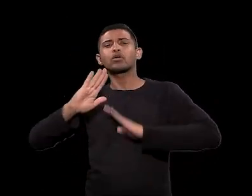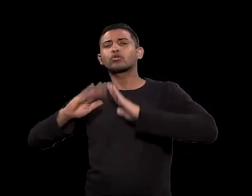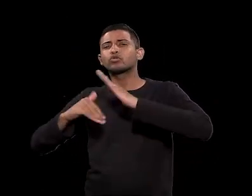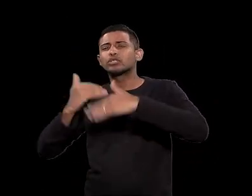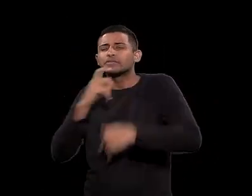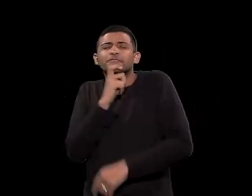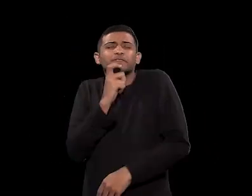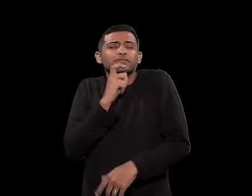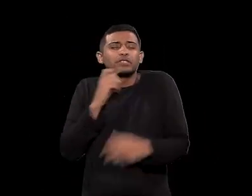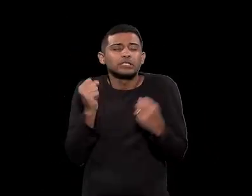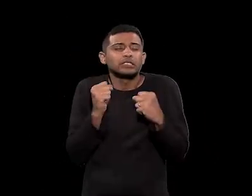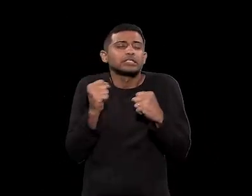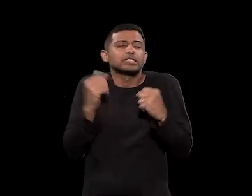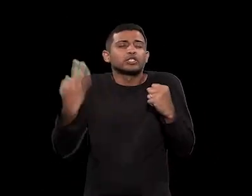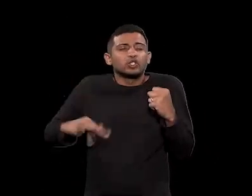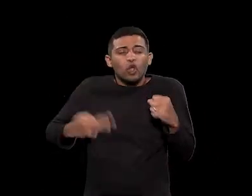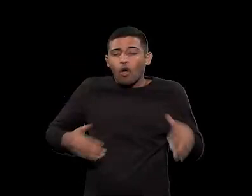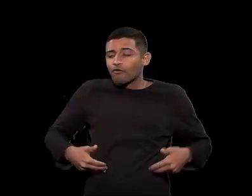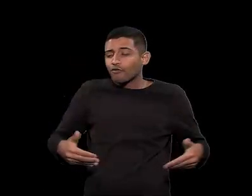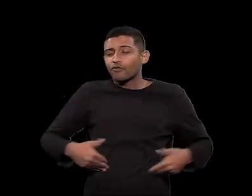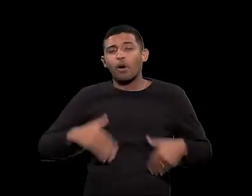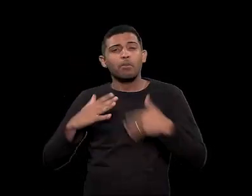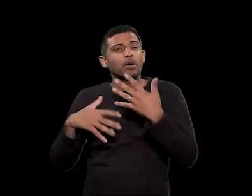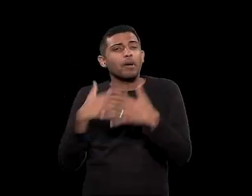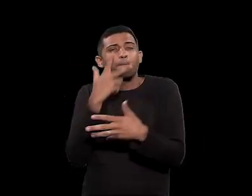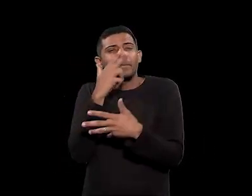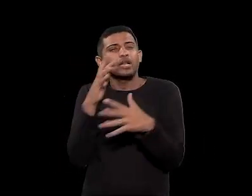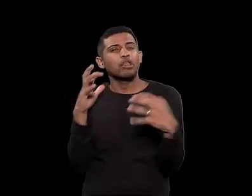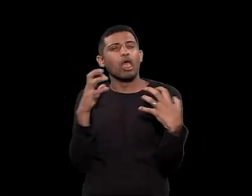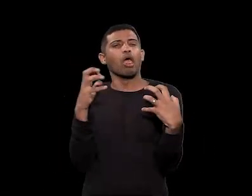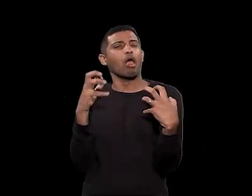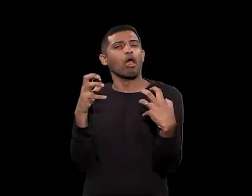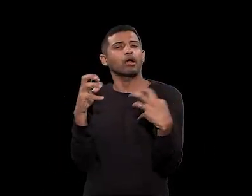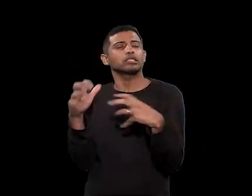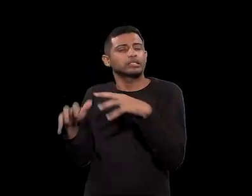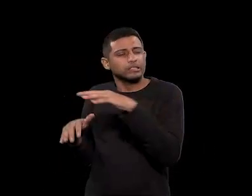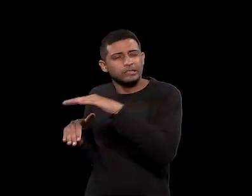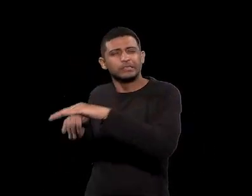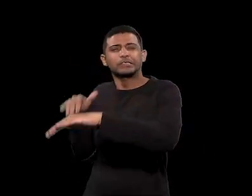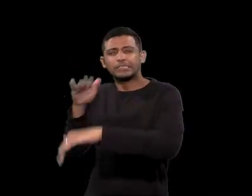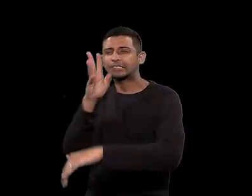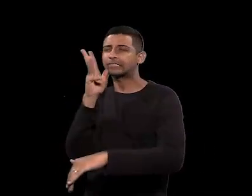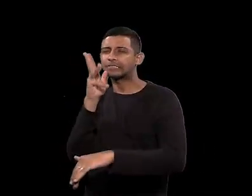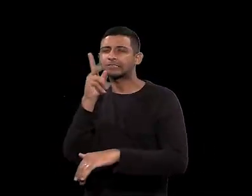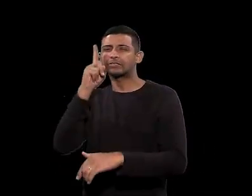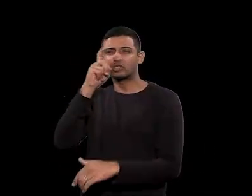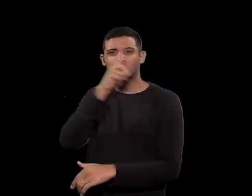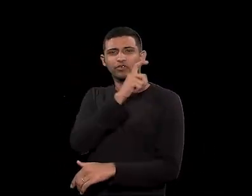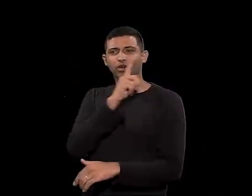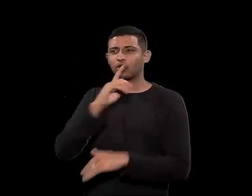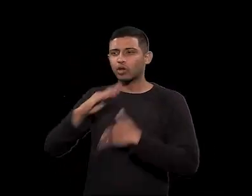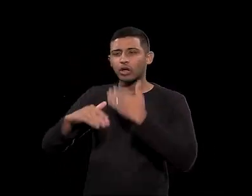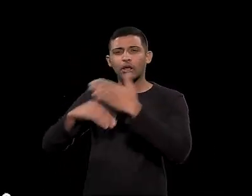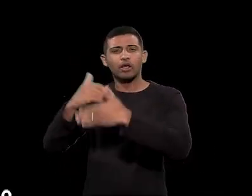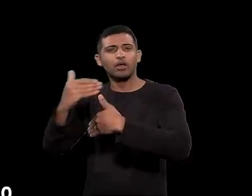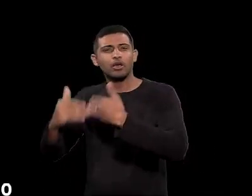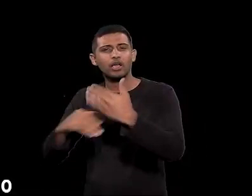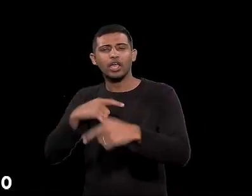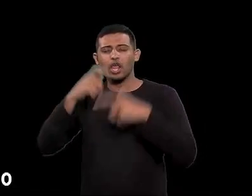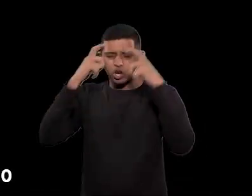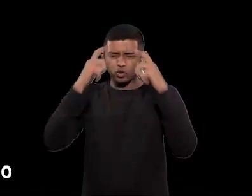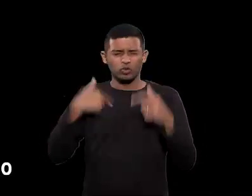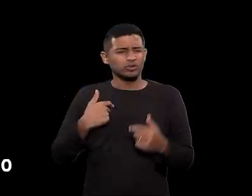mas com o tempo, o frio, a dor e a fome foi tornando aquela travessia cada vez mais difícil. No meio do caminho, o